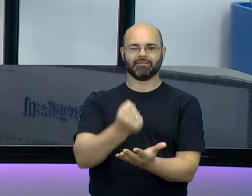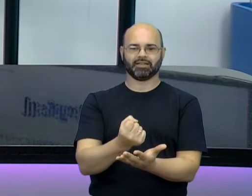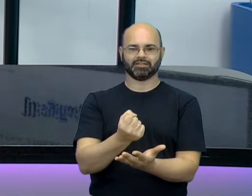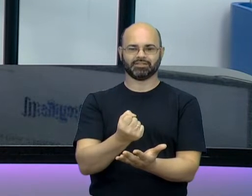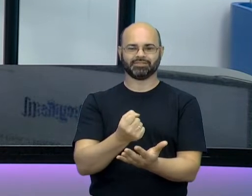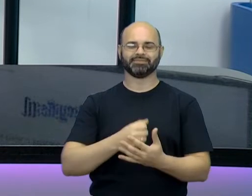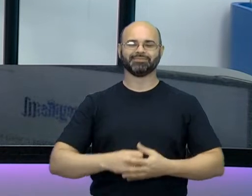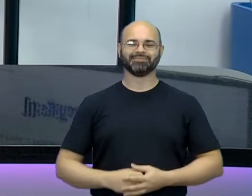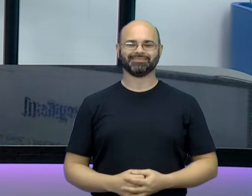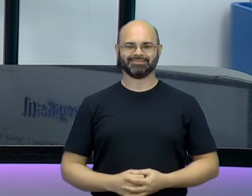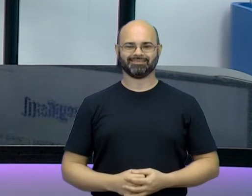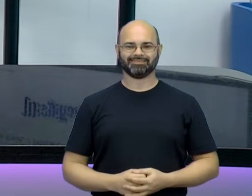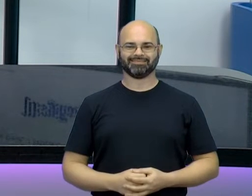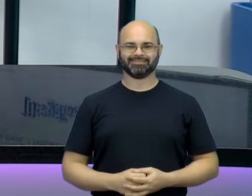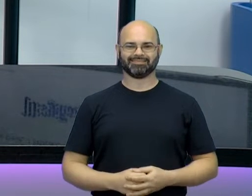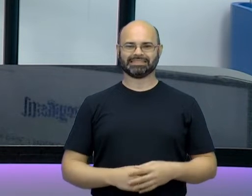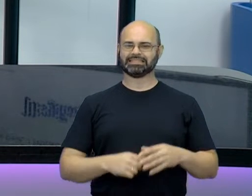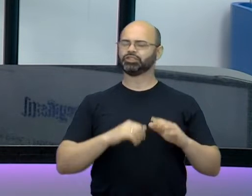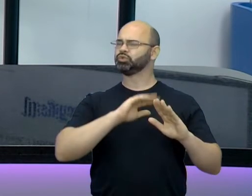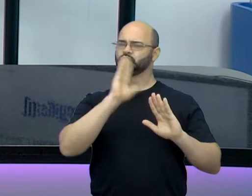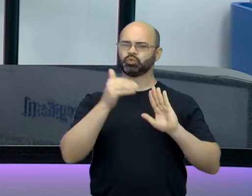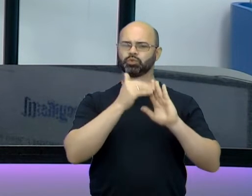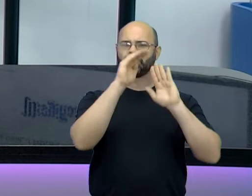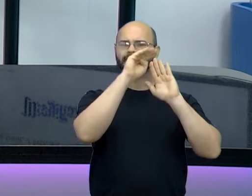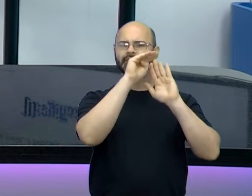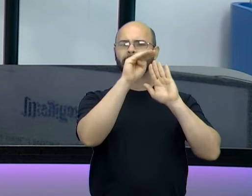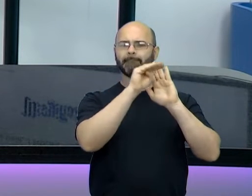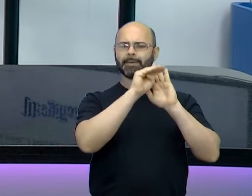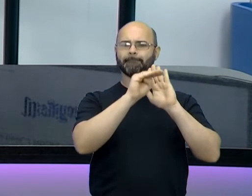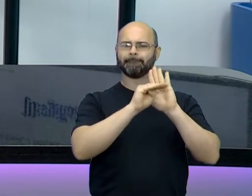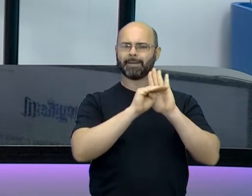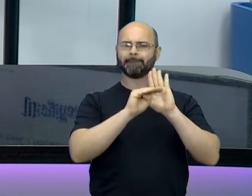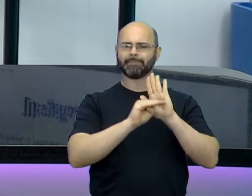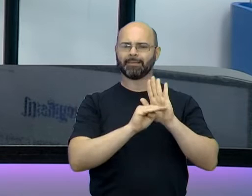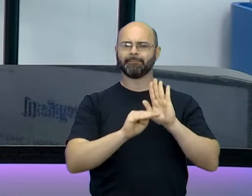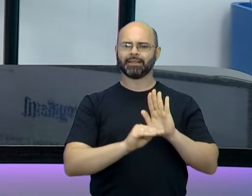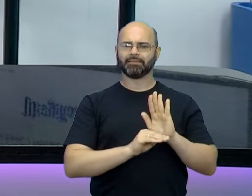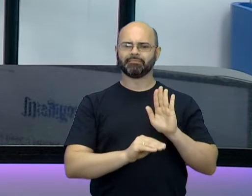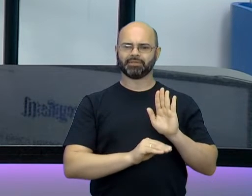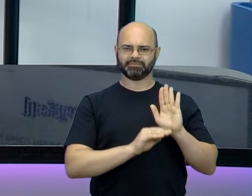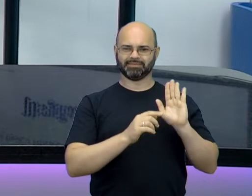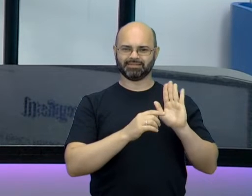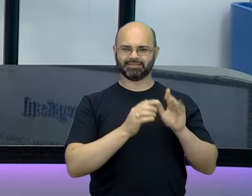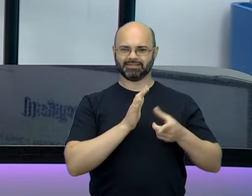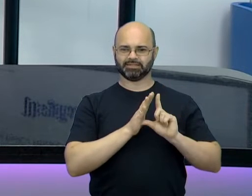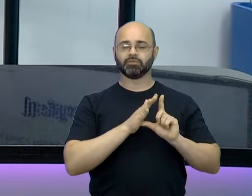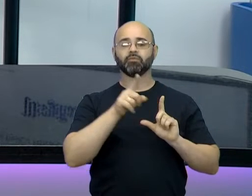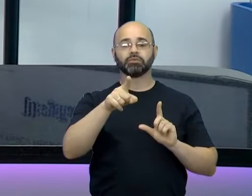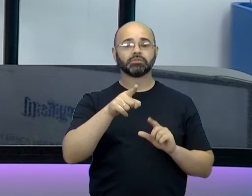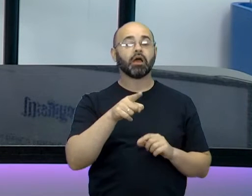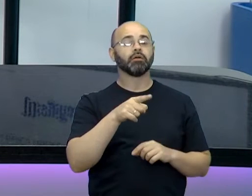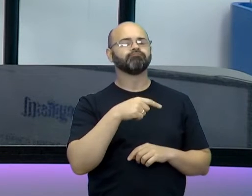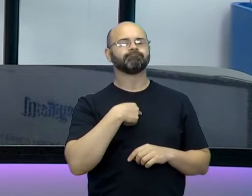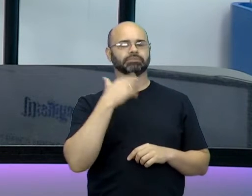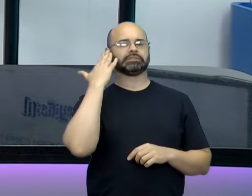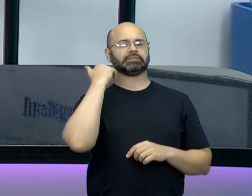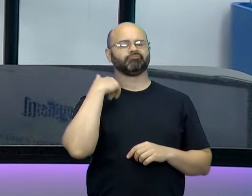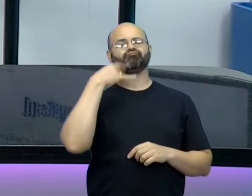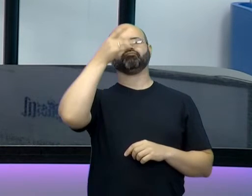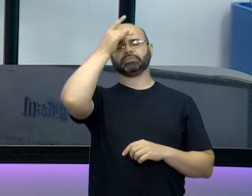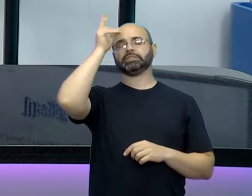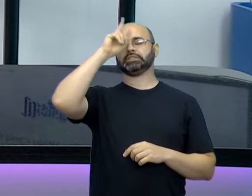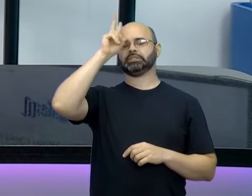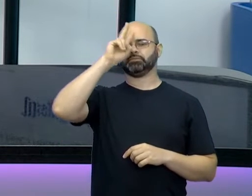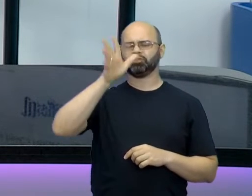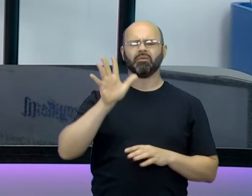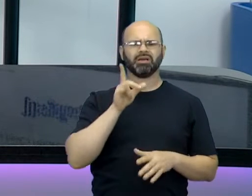pega todos esses termos que a gente colocou, vê quais que você de cor sabe do que está se tratando, beleza. Mas, por exemplo, centro